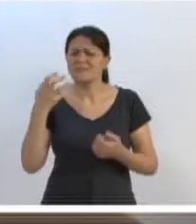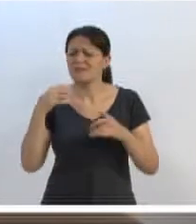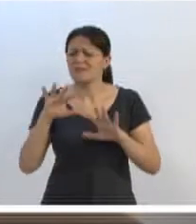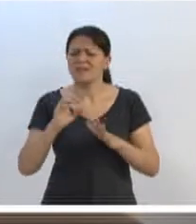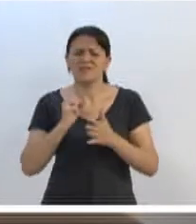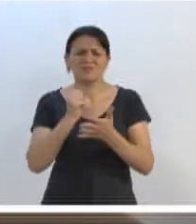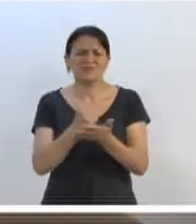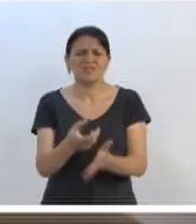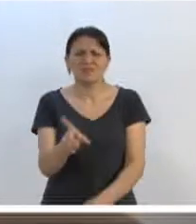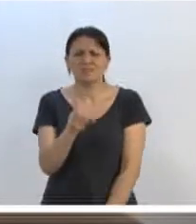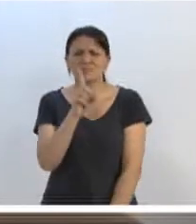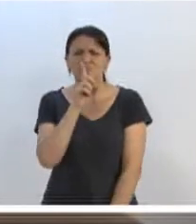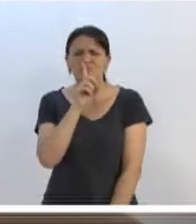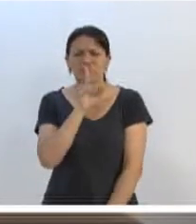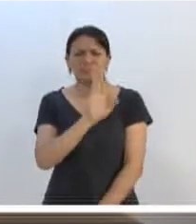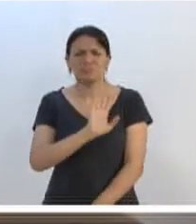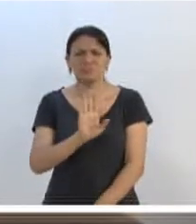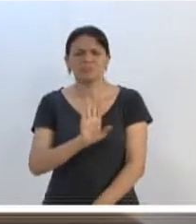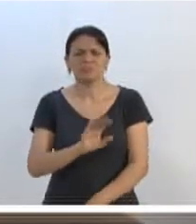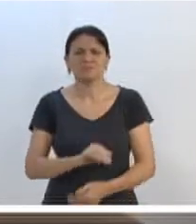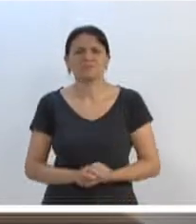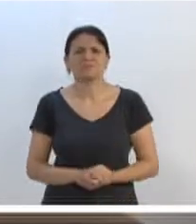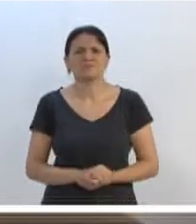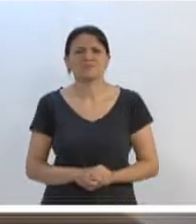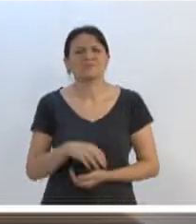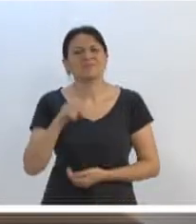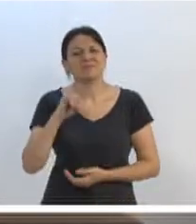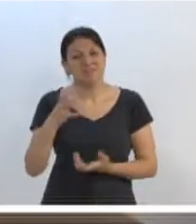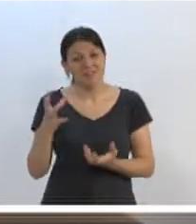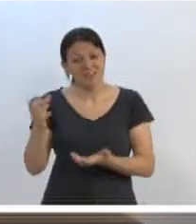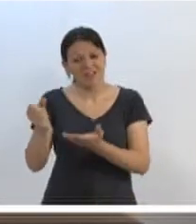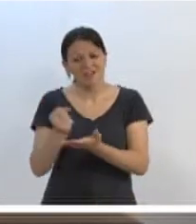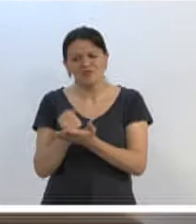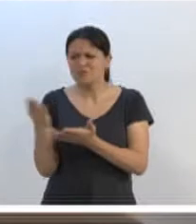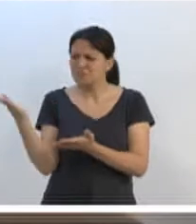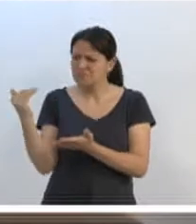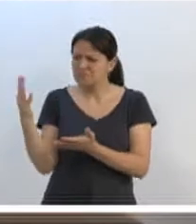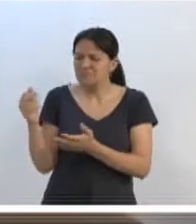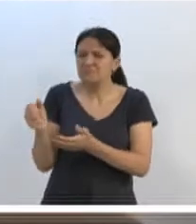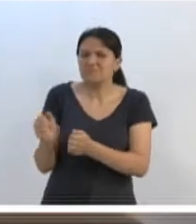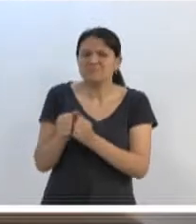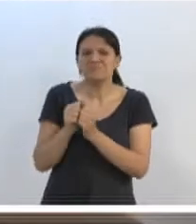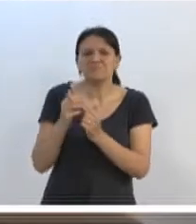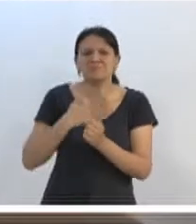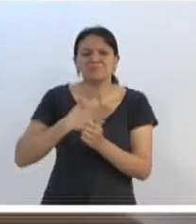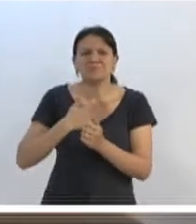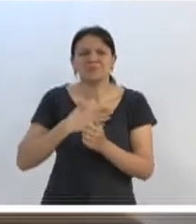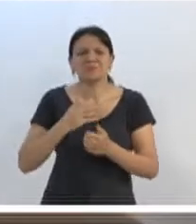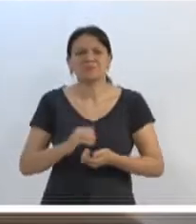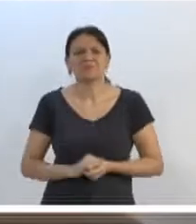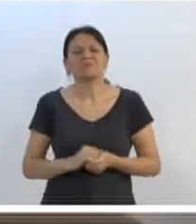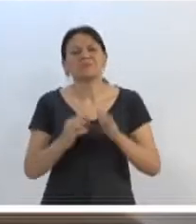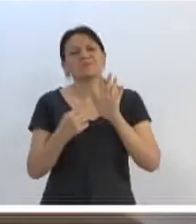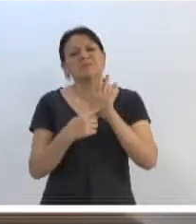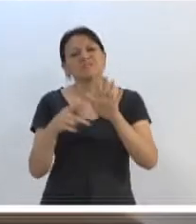quieto. E se quiser ajudar, o vereador Beck está de portas abertas para ser parceiro. A TVL pode mostrar um videozinho